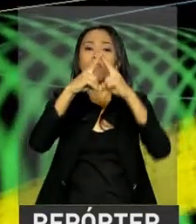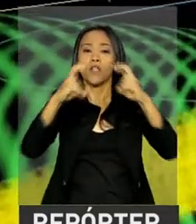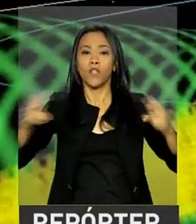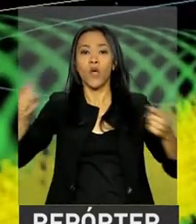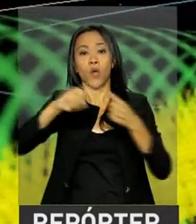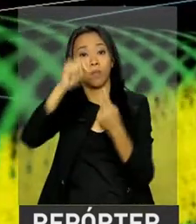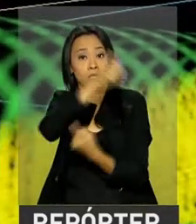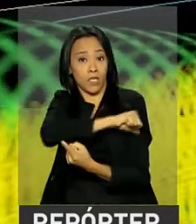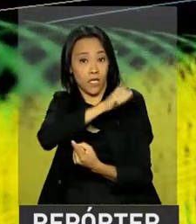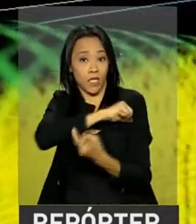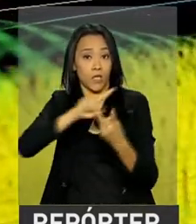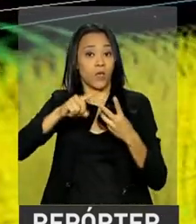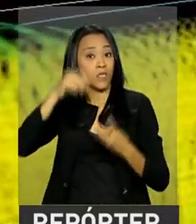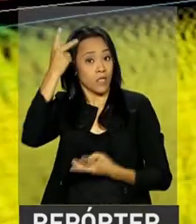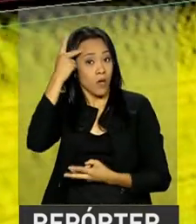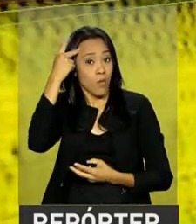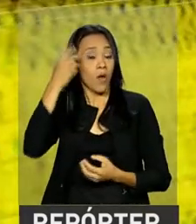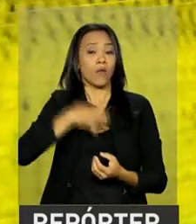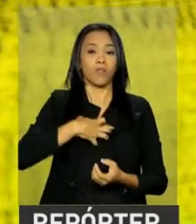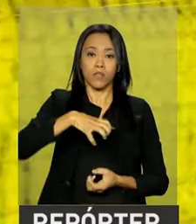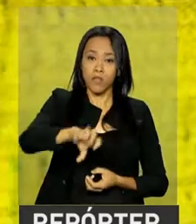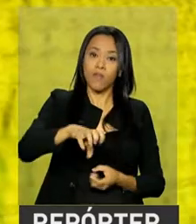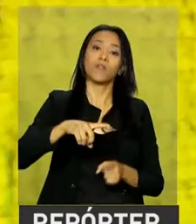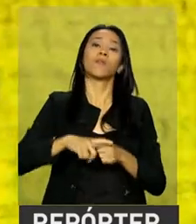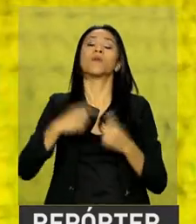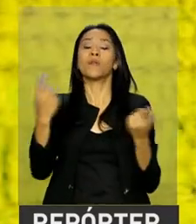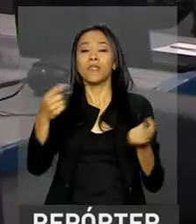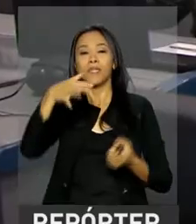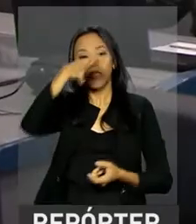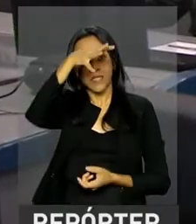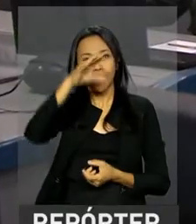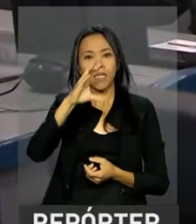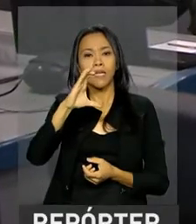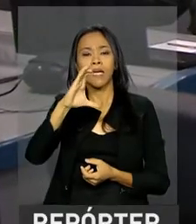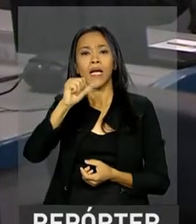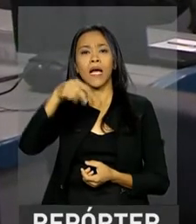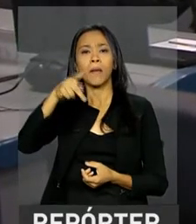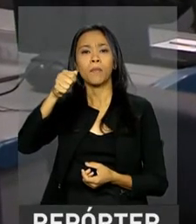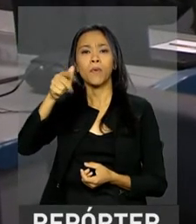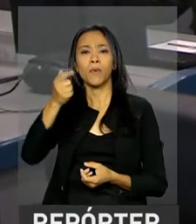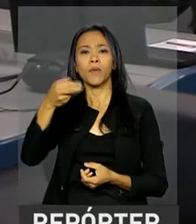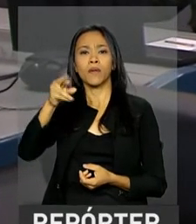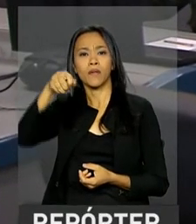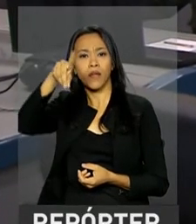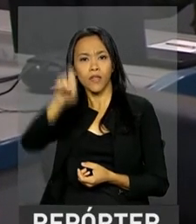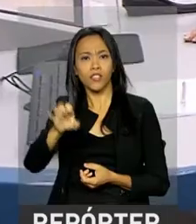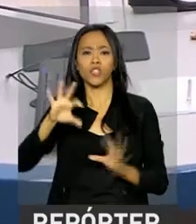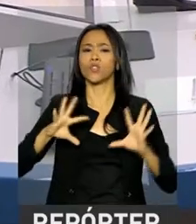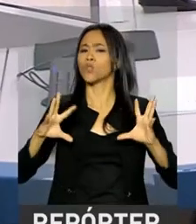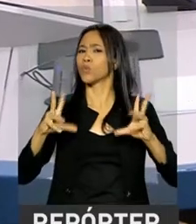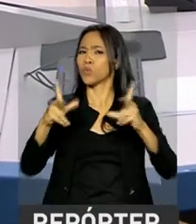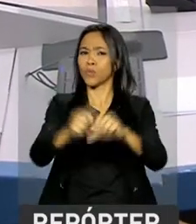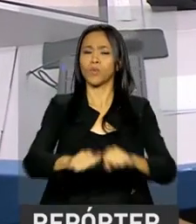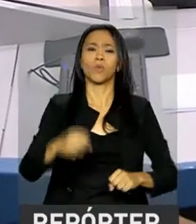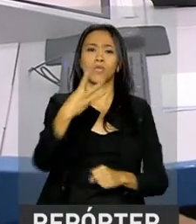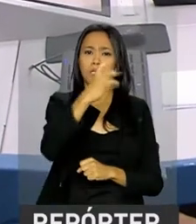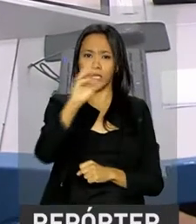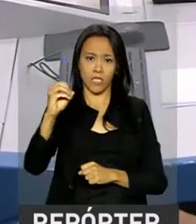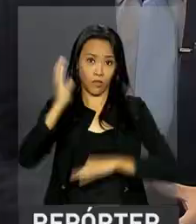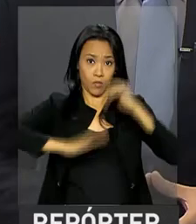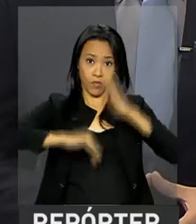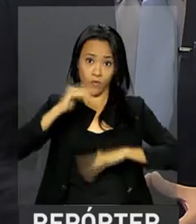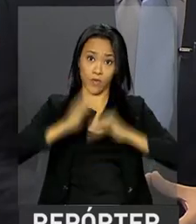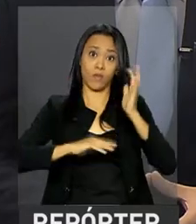de Janeiro, São Paulo, Salvador e Campo Grande. Ao todo, são 300 profissionais envolvidos no